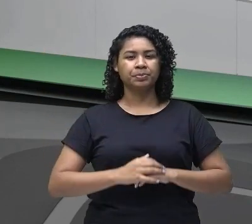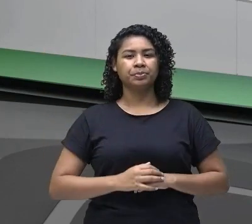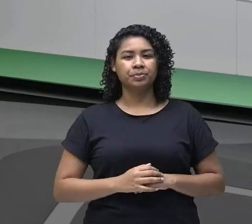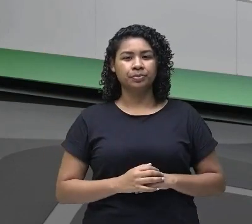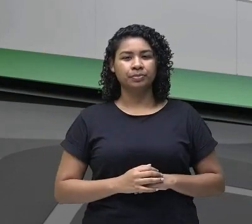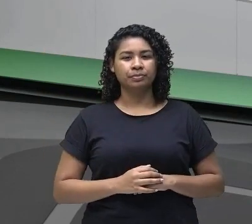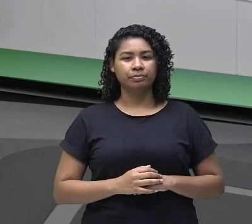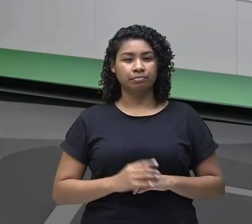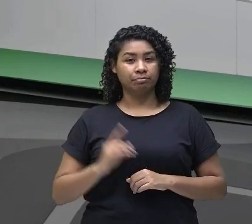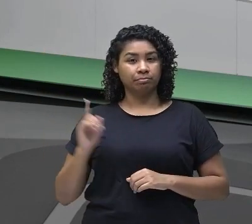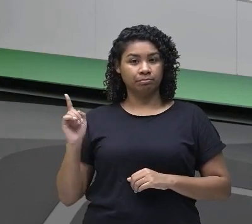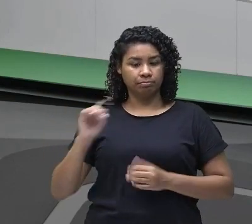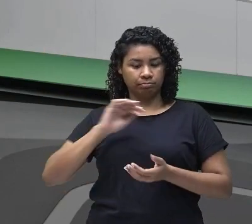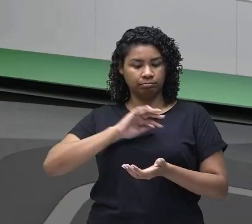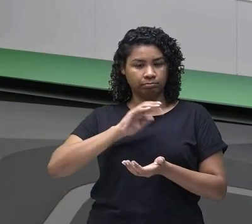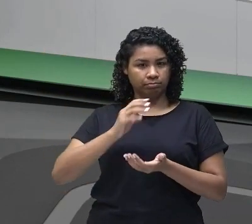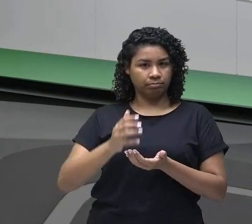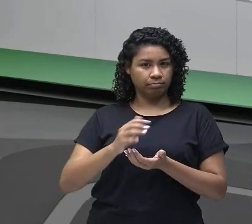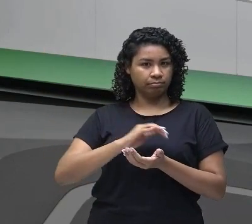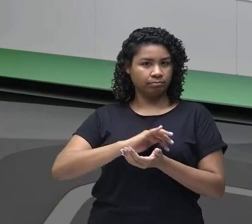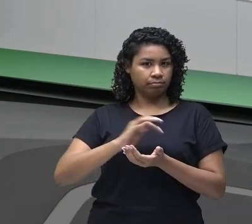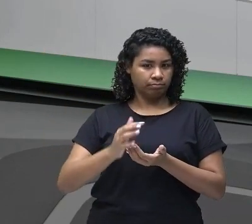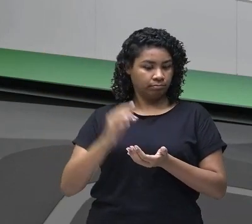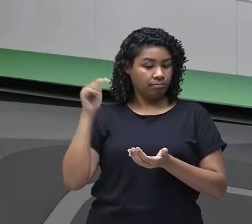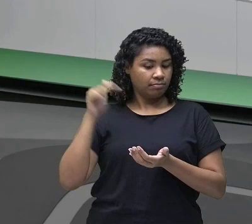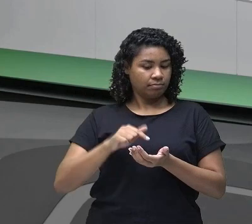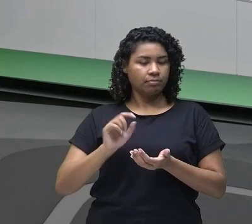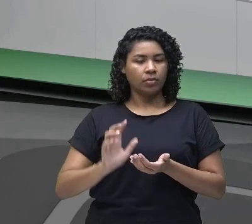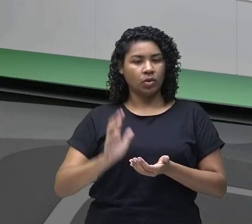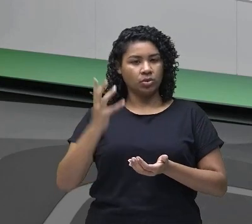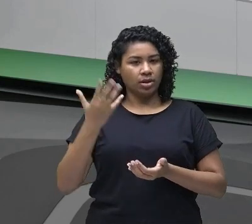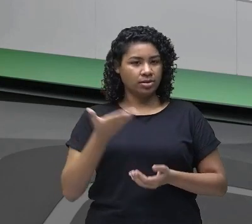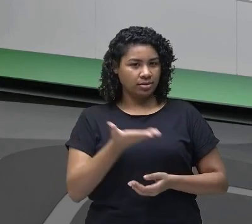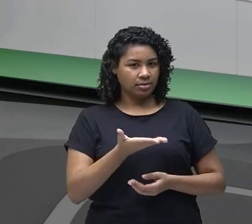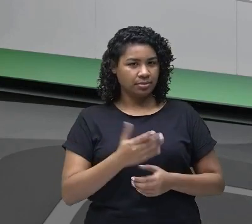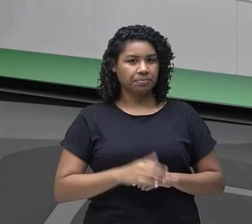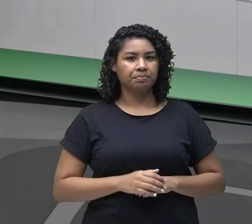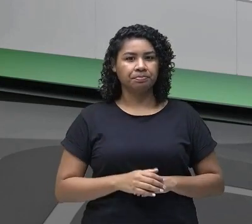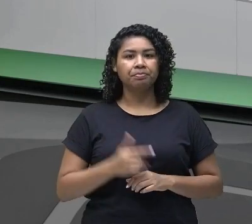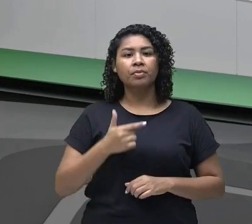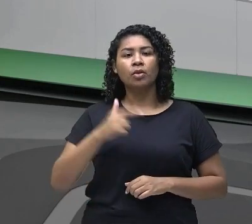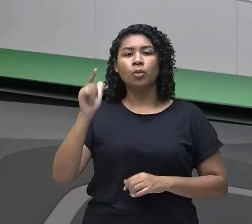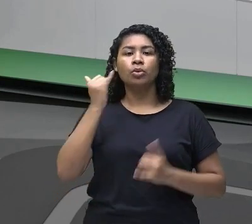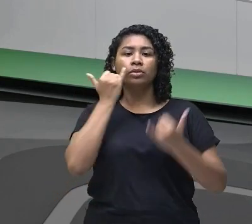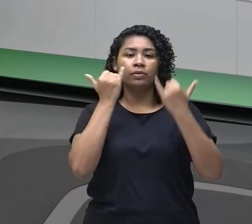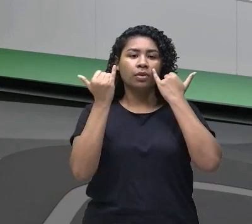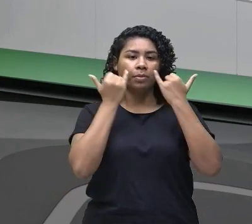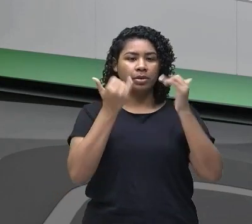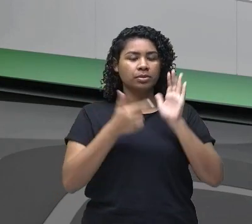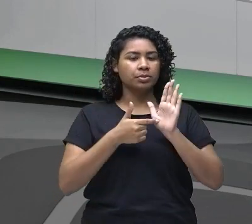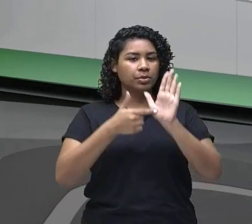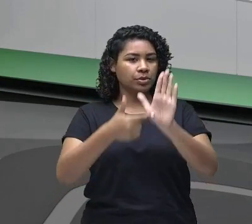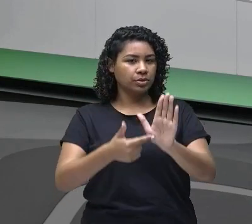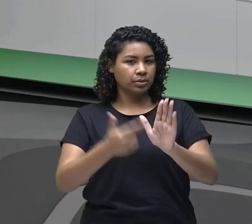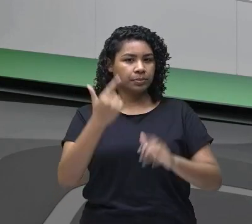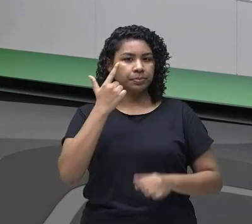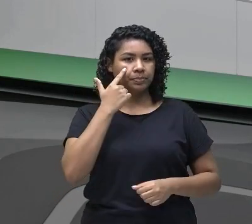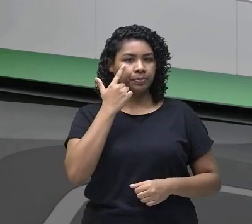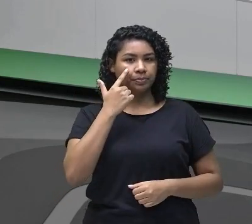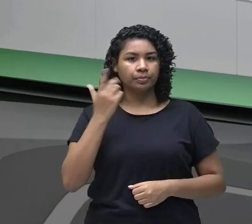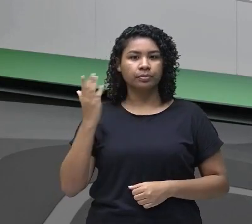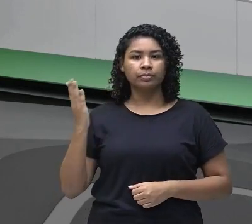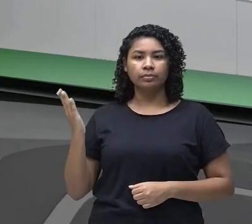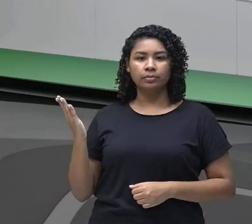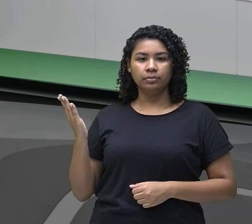ultravioleta na camada de ozônio. Vamos ver aqui mais uma informação. A gente tem aqui